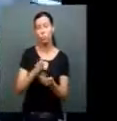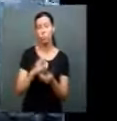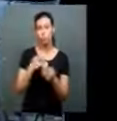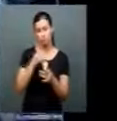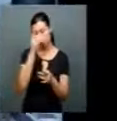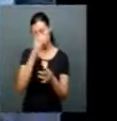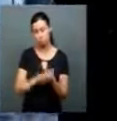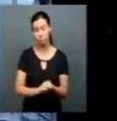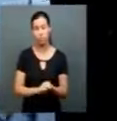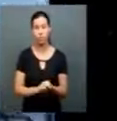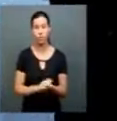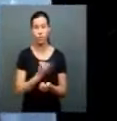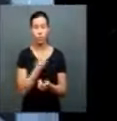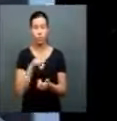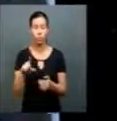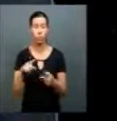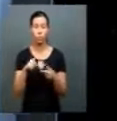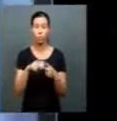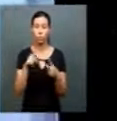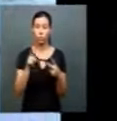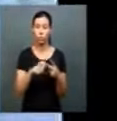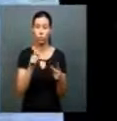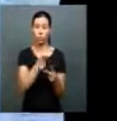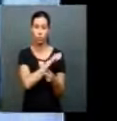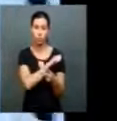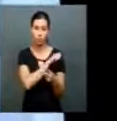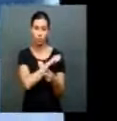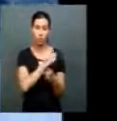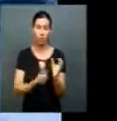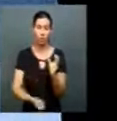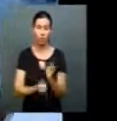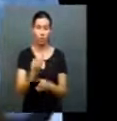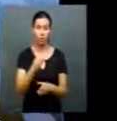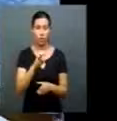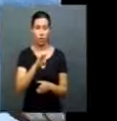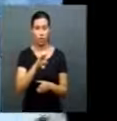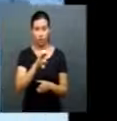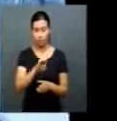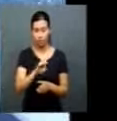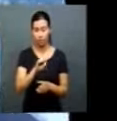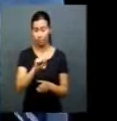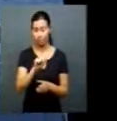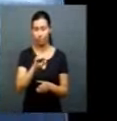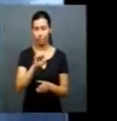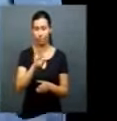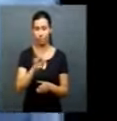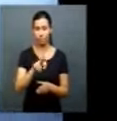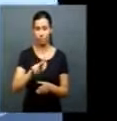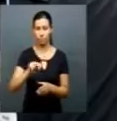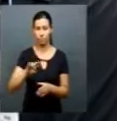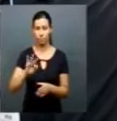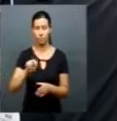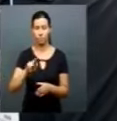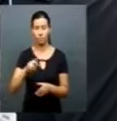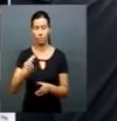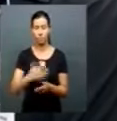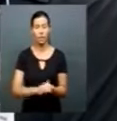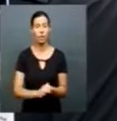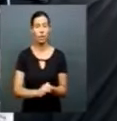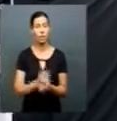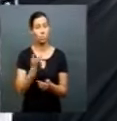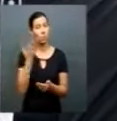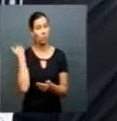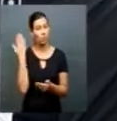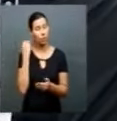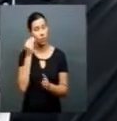também montaram uma startup. Em setembro do ano passado, mostramos aqui na TV Universitária o início da empresa do Diogo e do